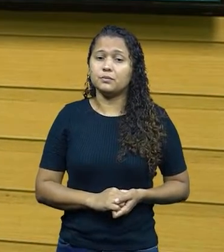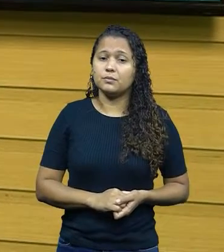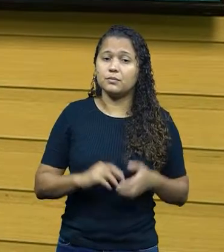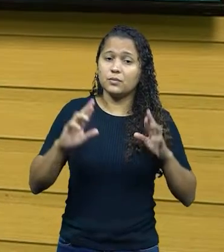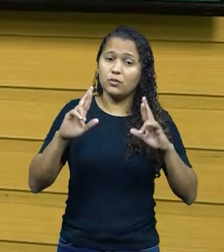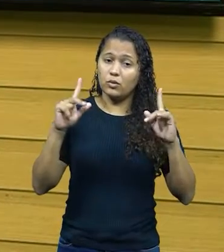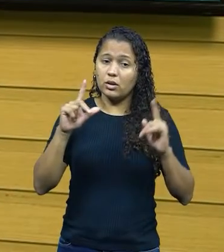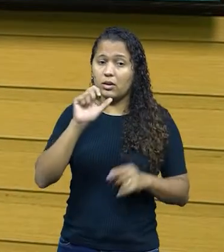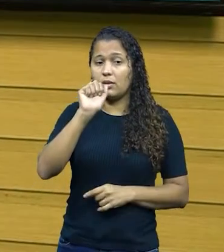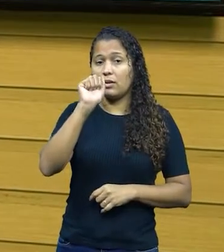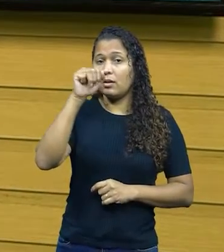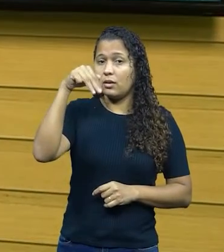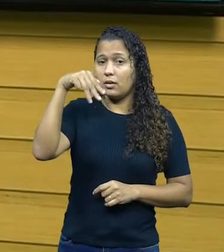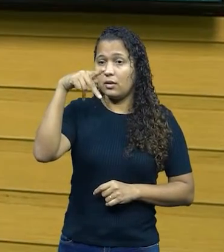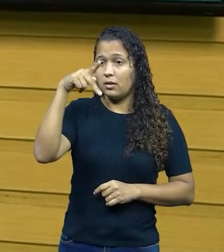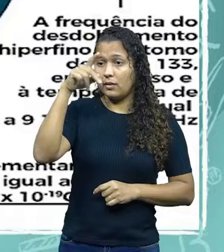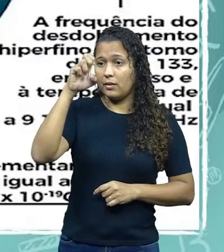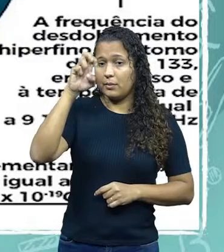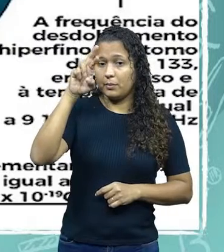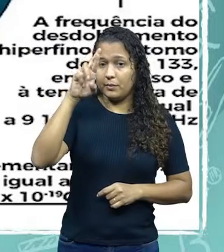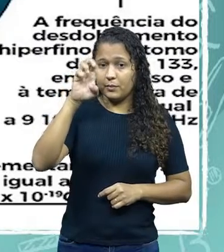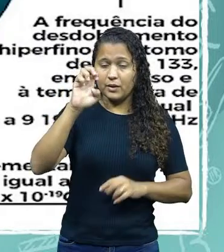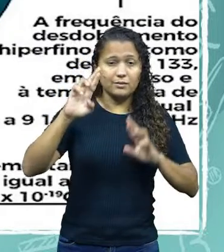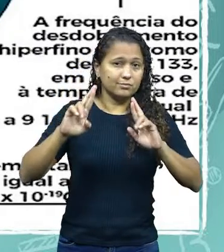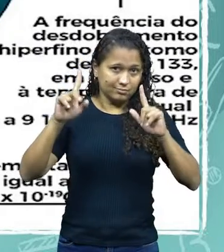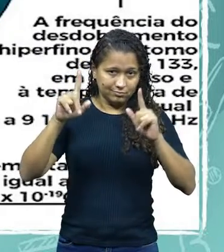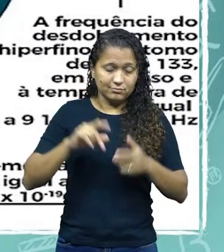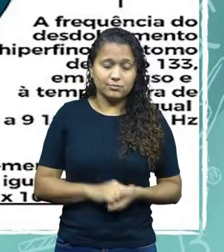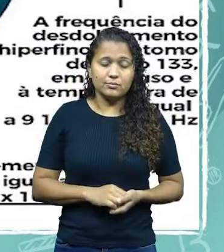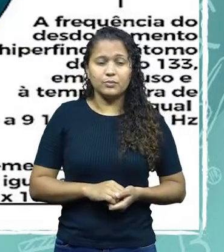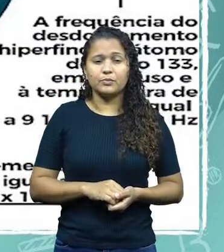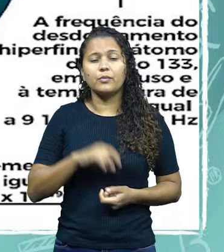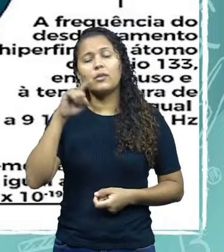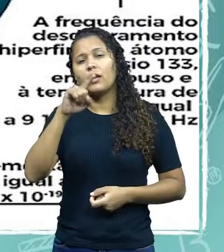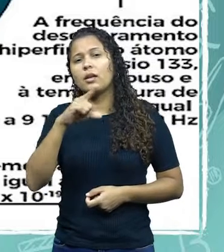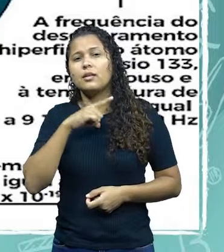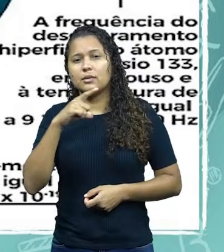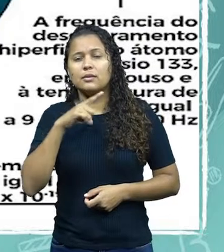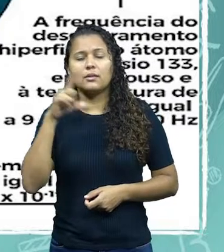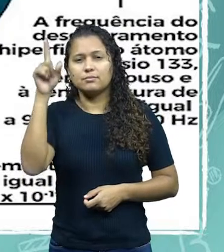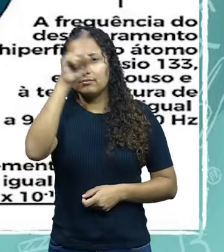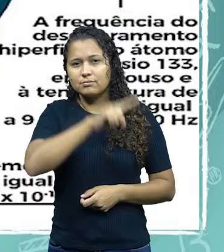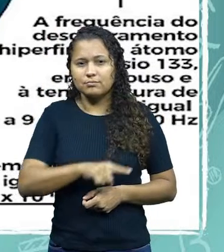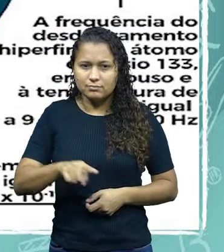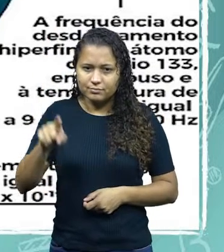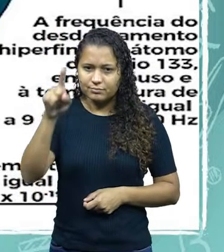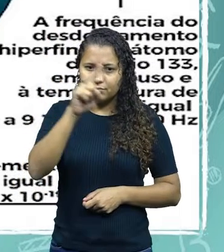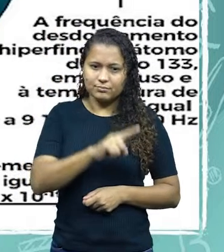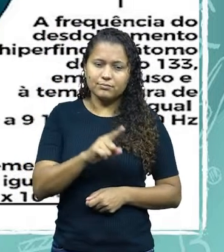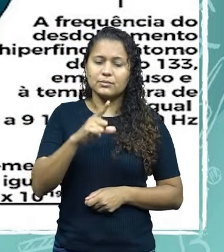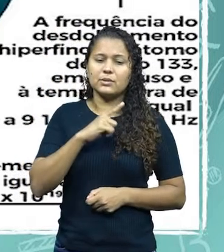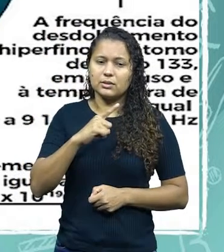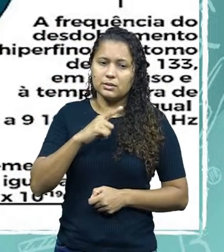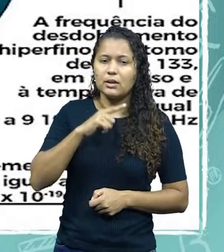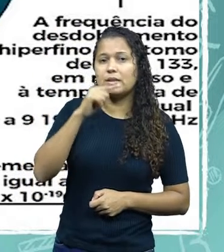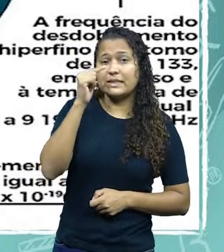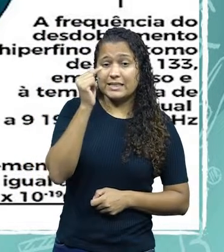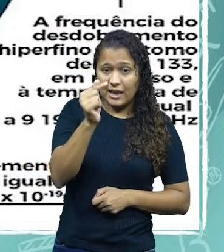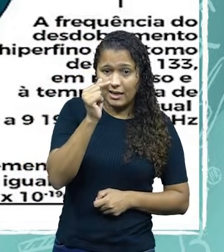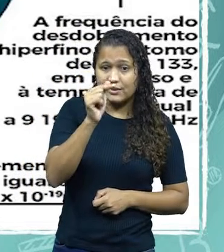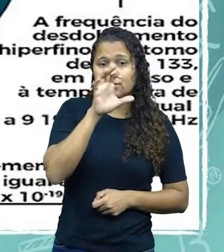é diferente do ampere, tá? Bom, aqui nós temos uma mandala que representa as